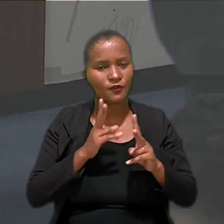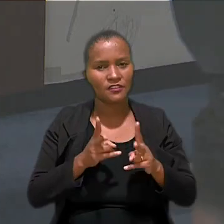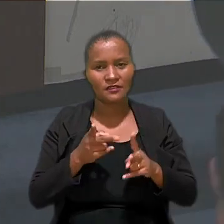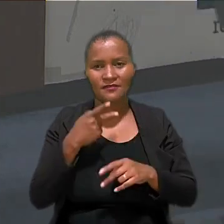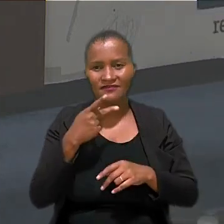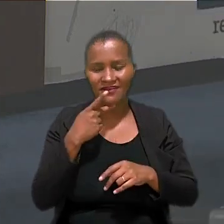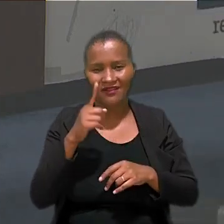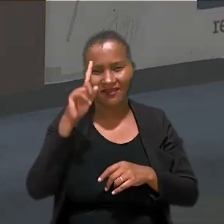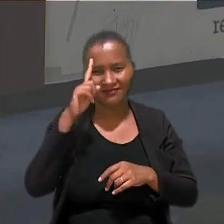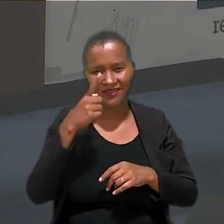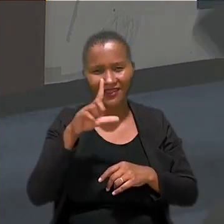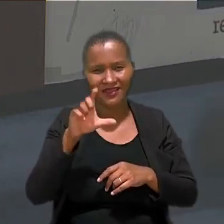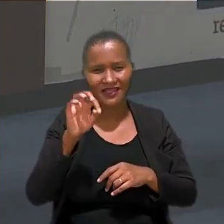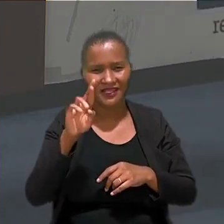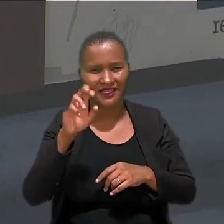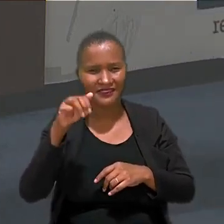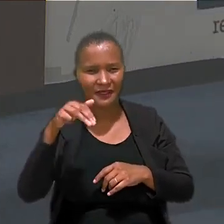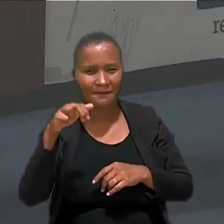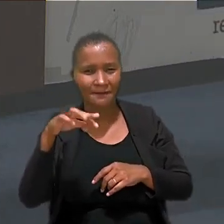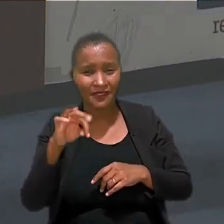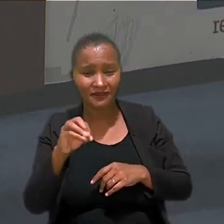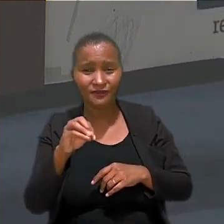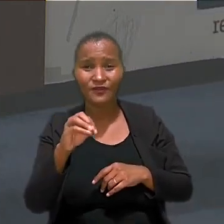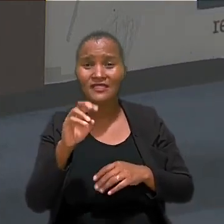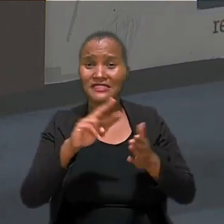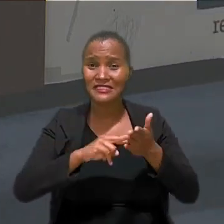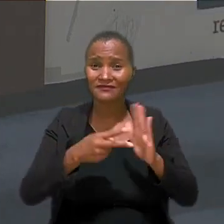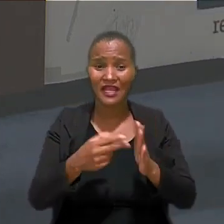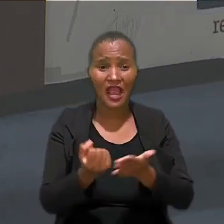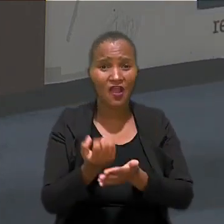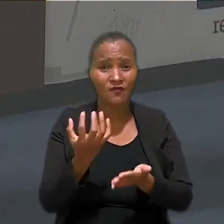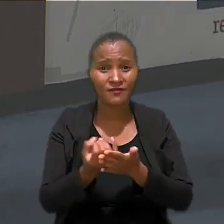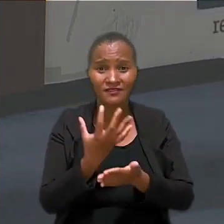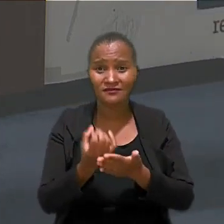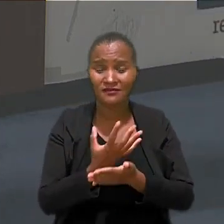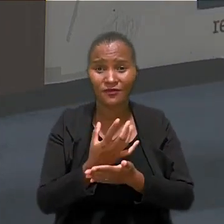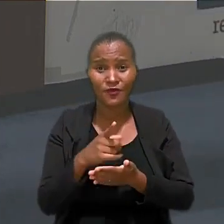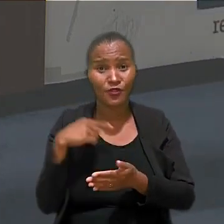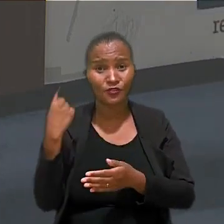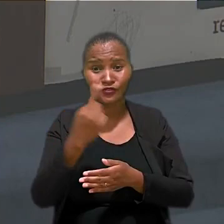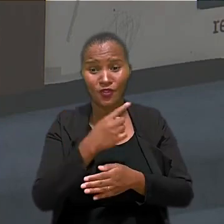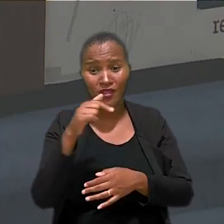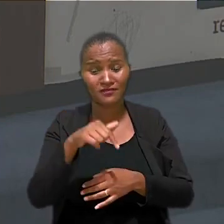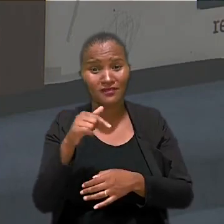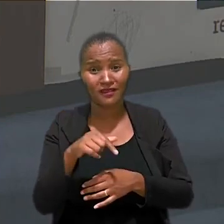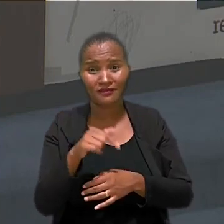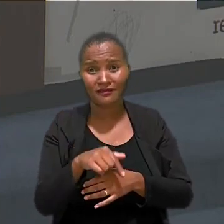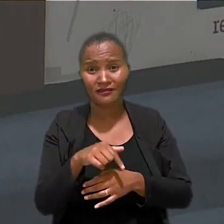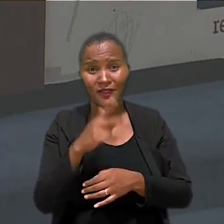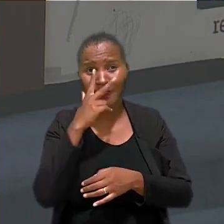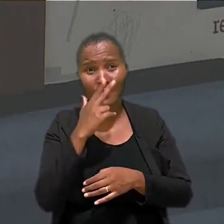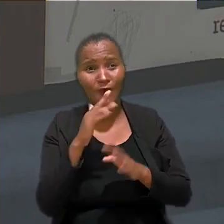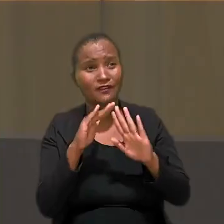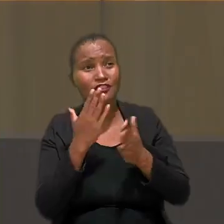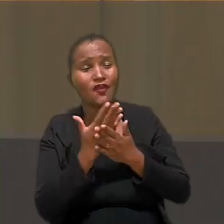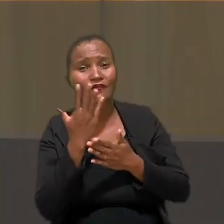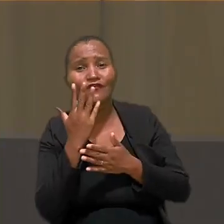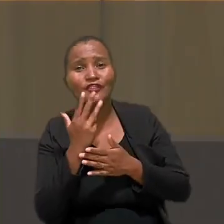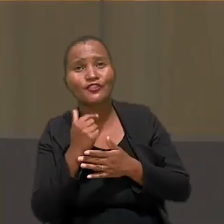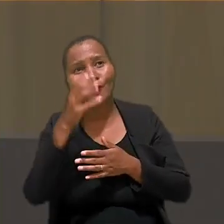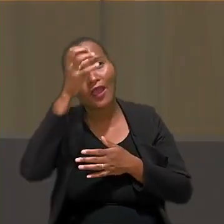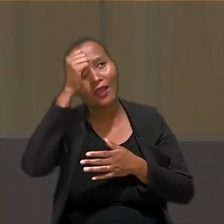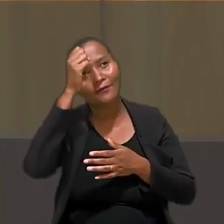dito que a ideia de letramento significa alfabetização mesmo. Então, nós estamos aqui na pré-escola do letramento